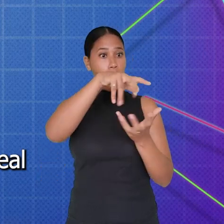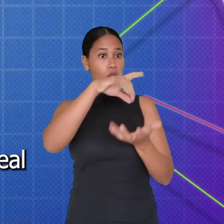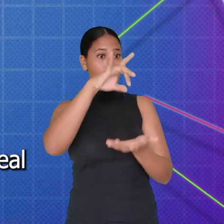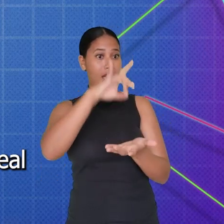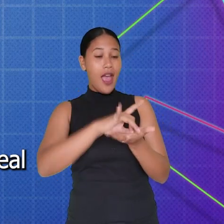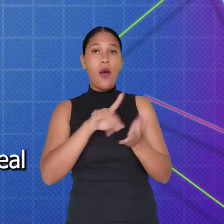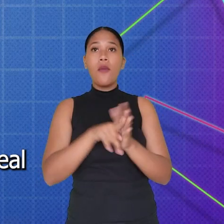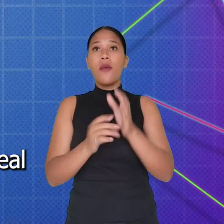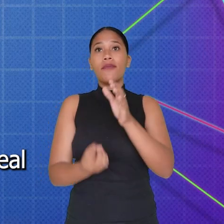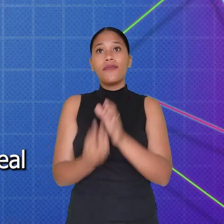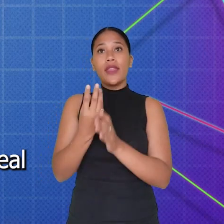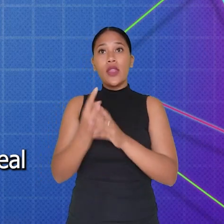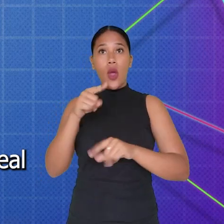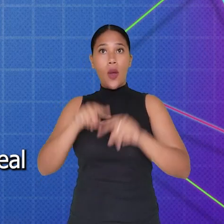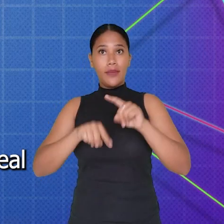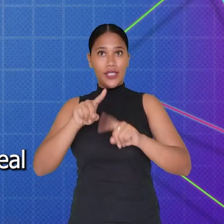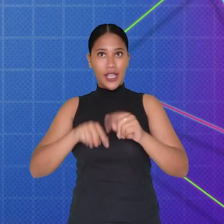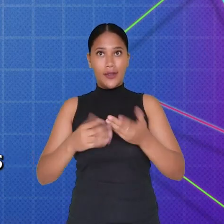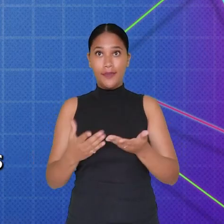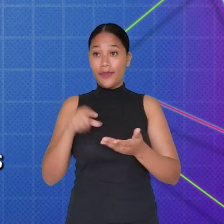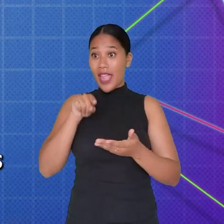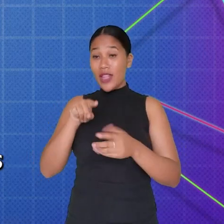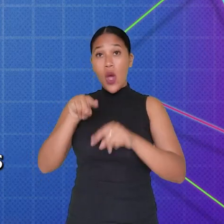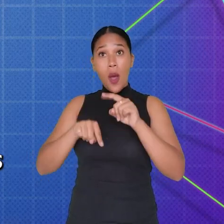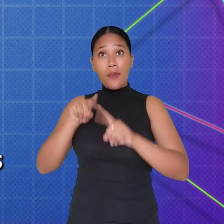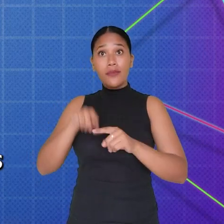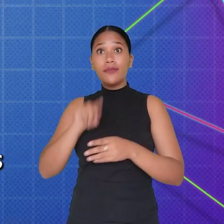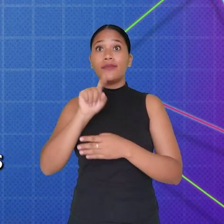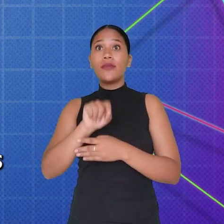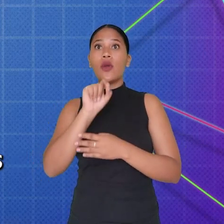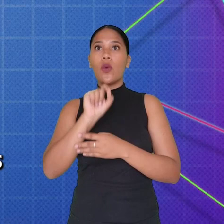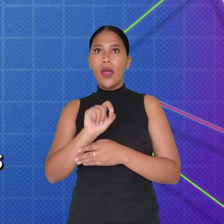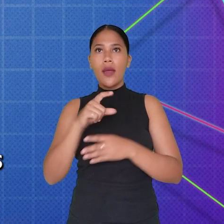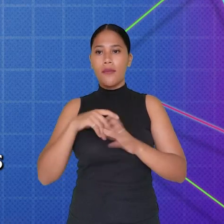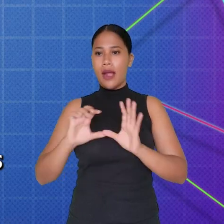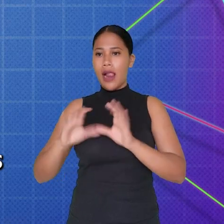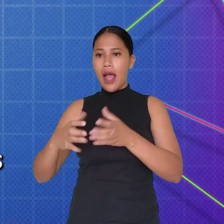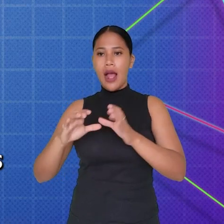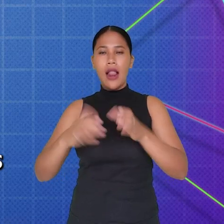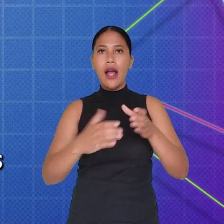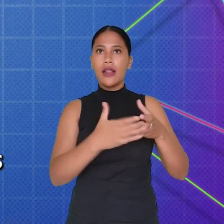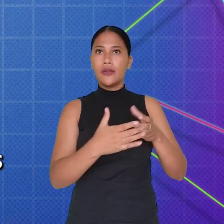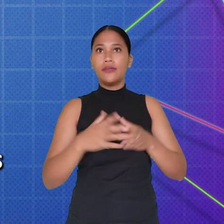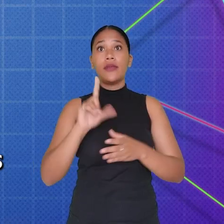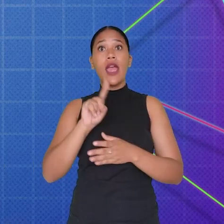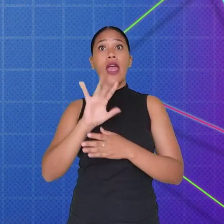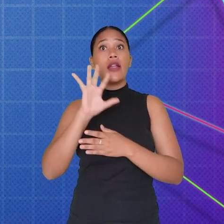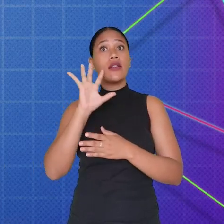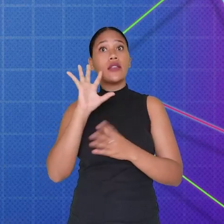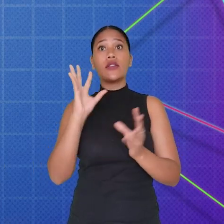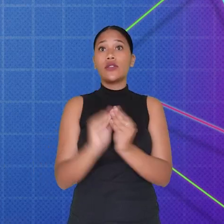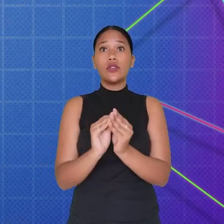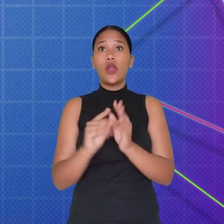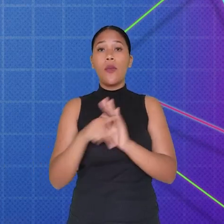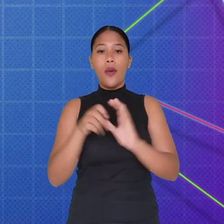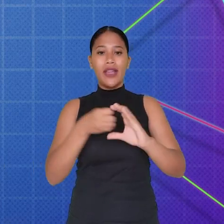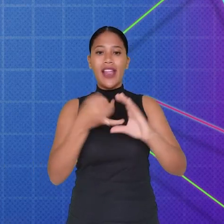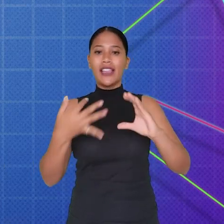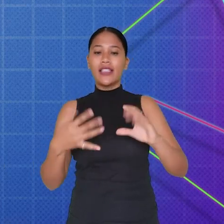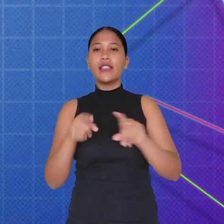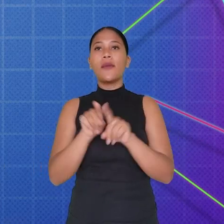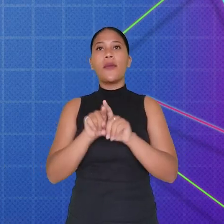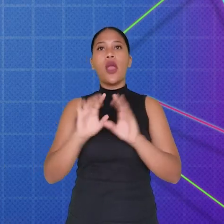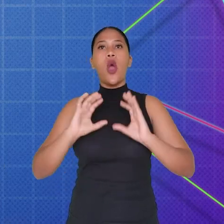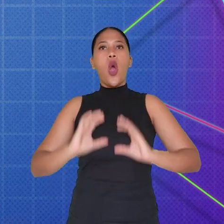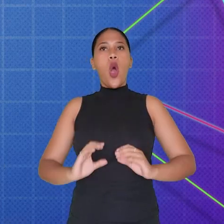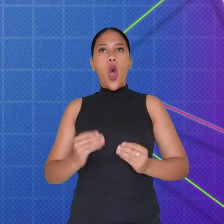real através da criação de objetos. Esses objetos são instâncias de classes, que são definições das características e